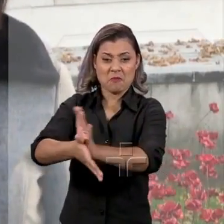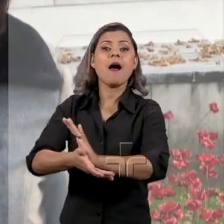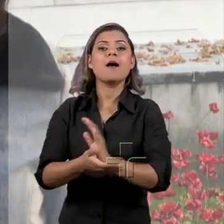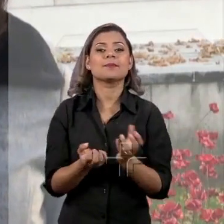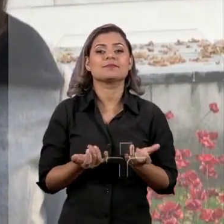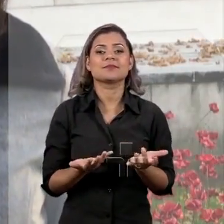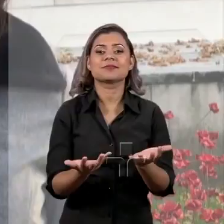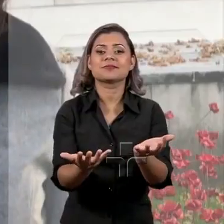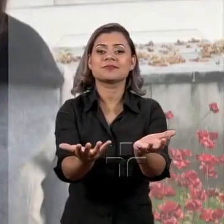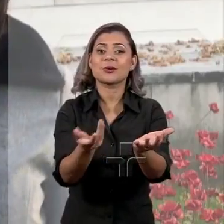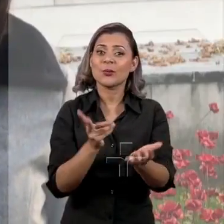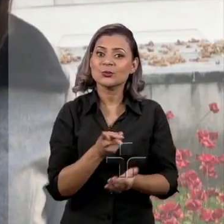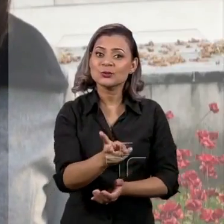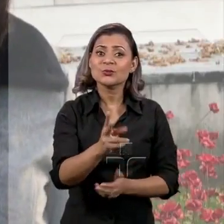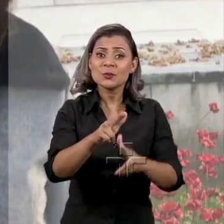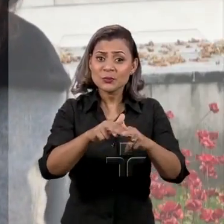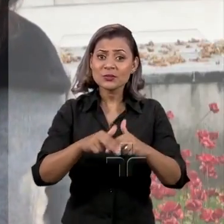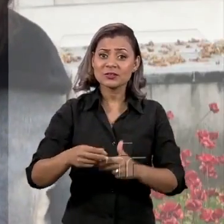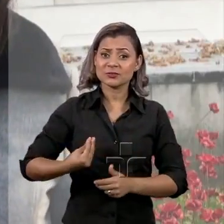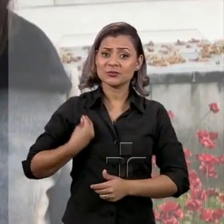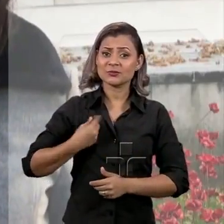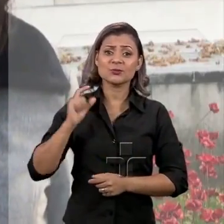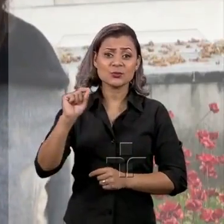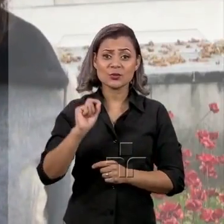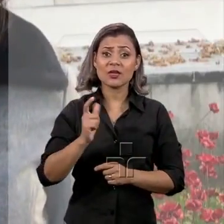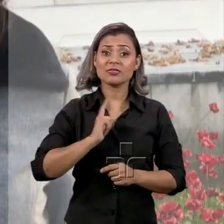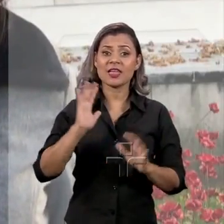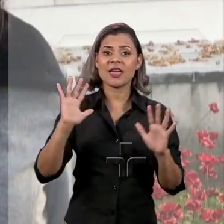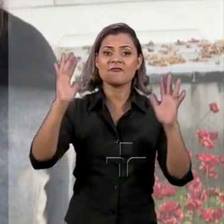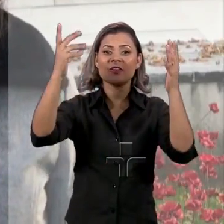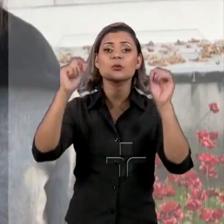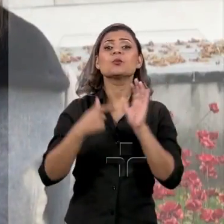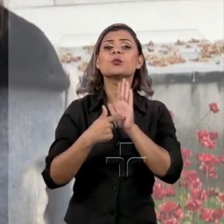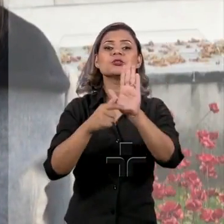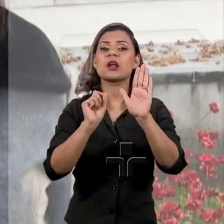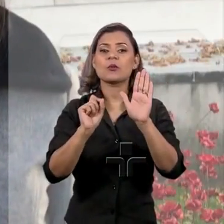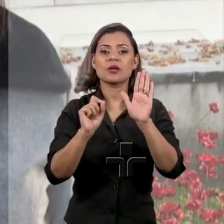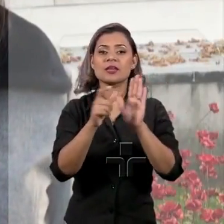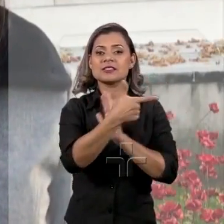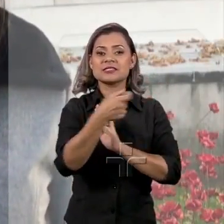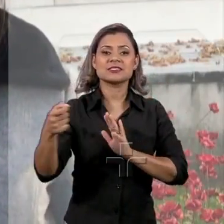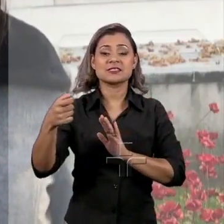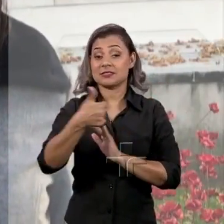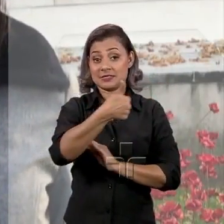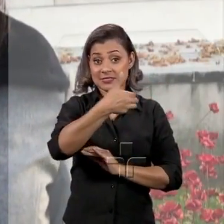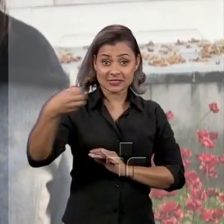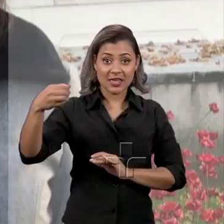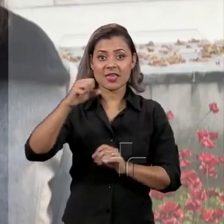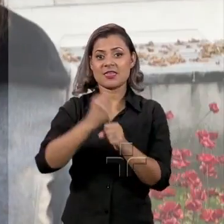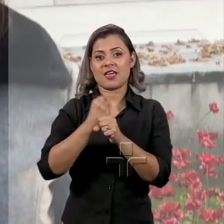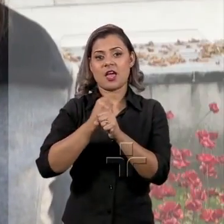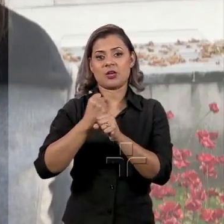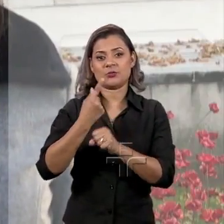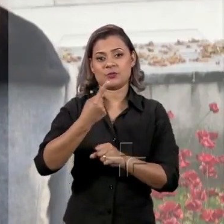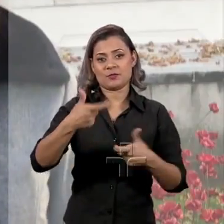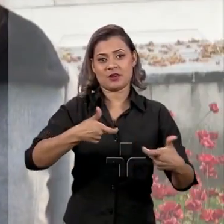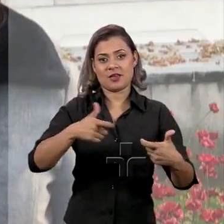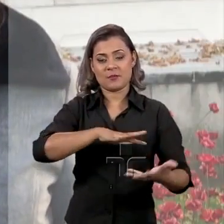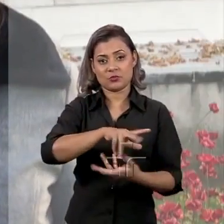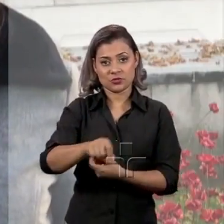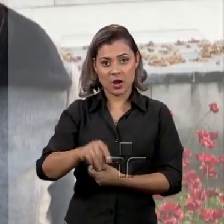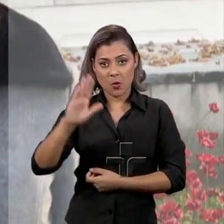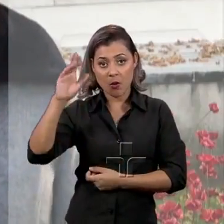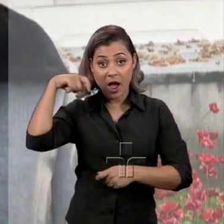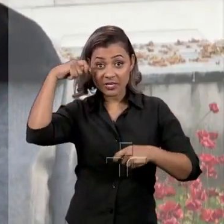E é por isso que a papoula está presente em vários eventos para celebrar os 100 anos do fim da Primeira Guerra. Artistas fizeram